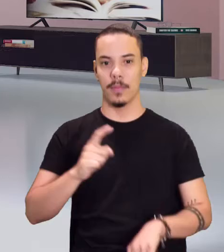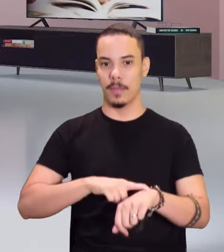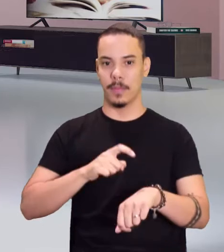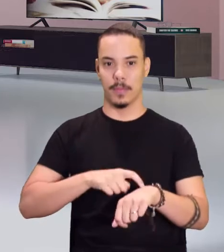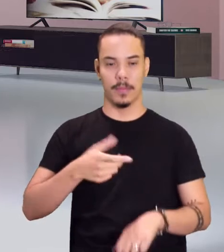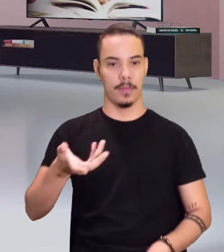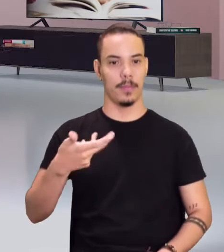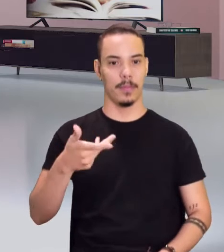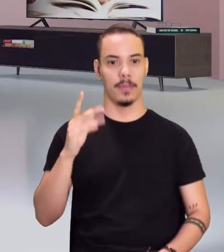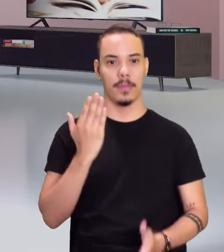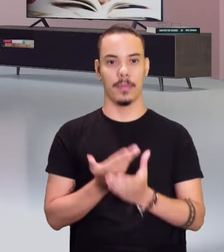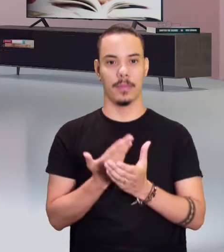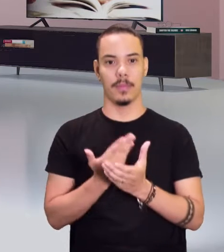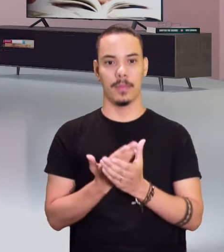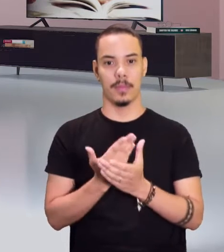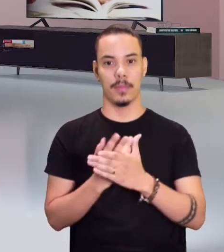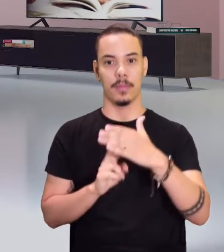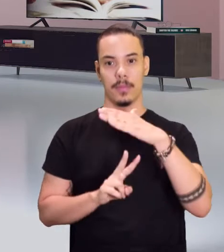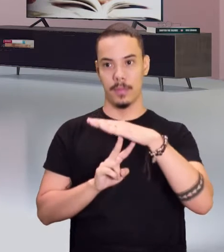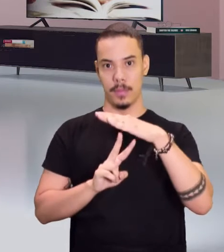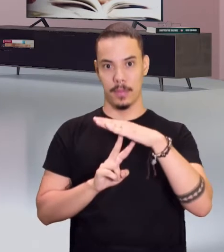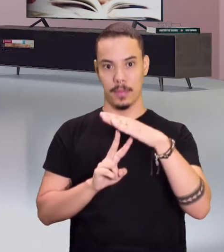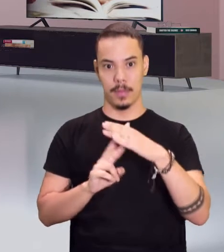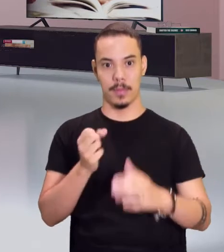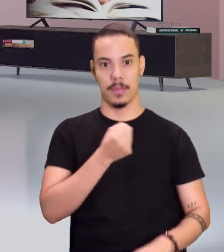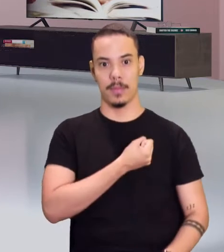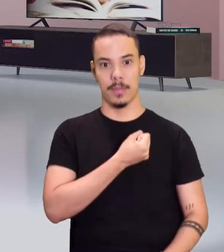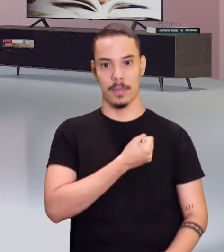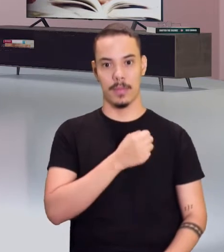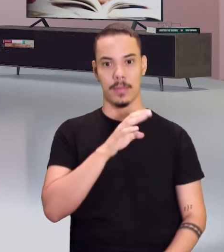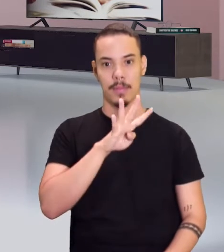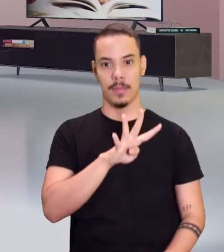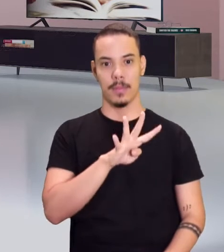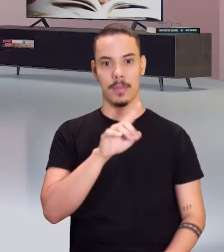nós já estamos na nossa aula da unidade 2, de número